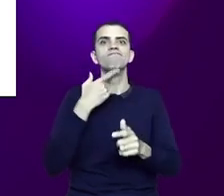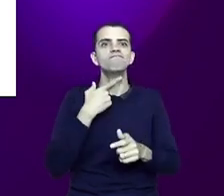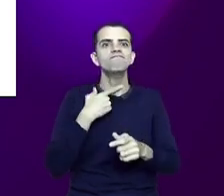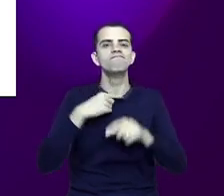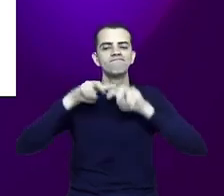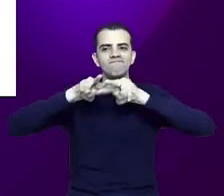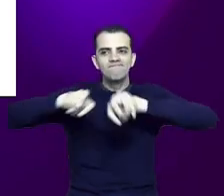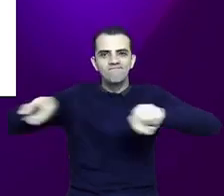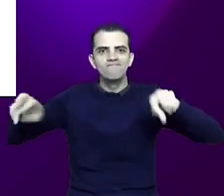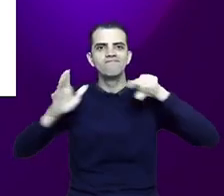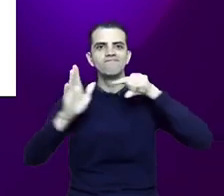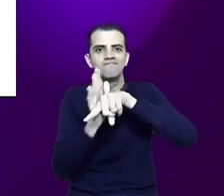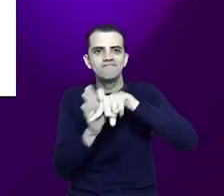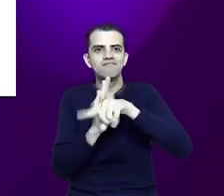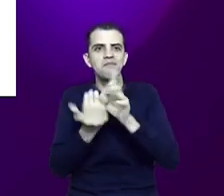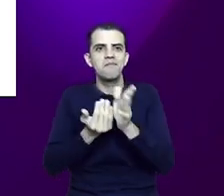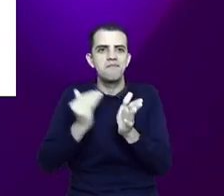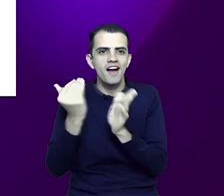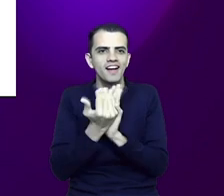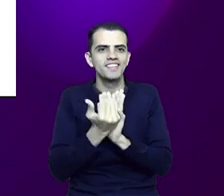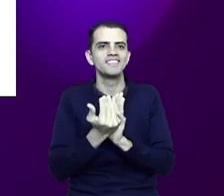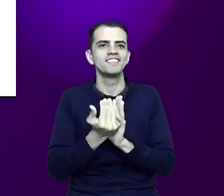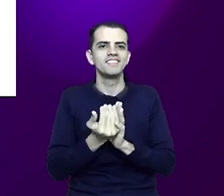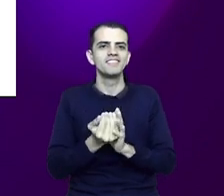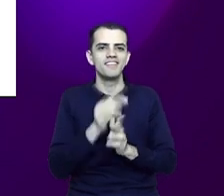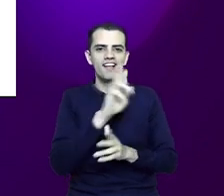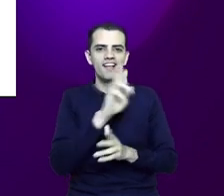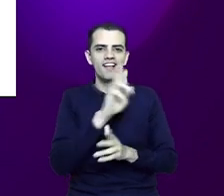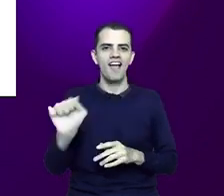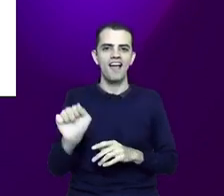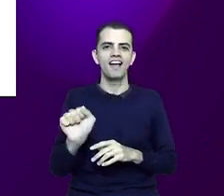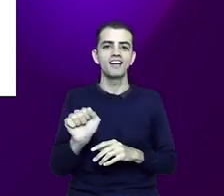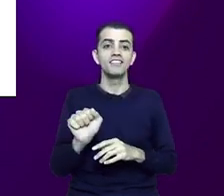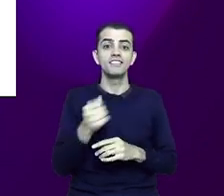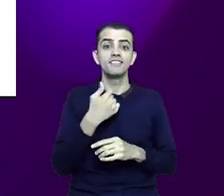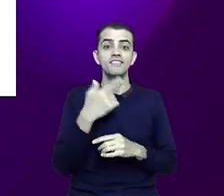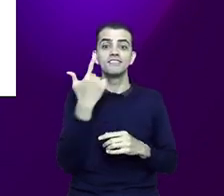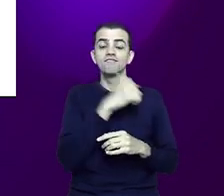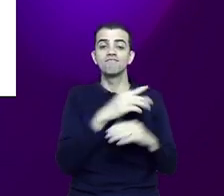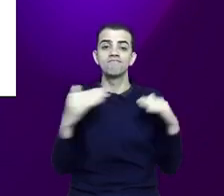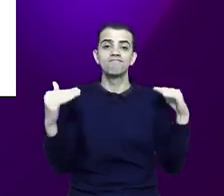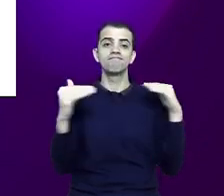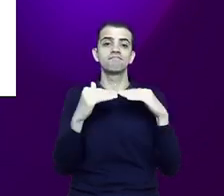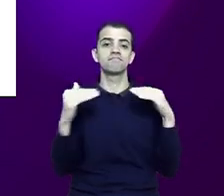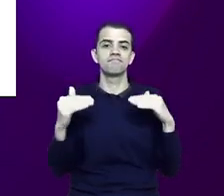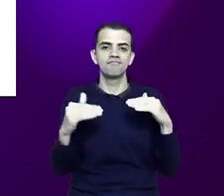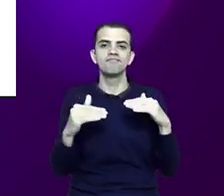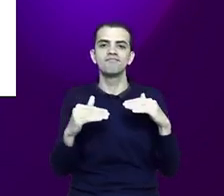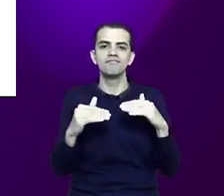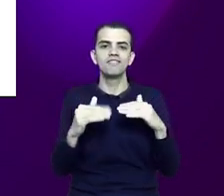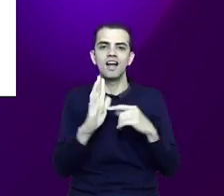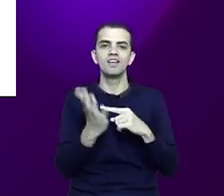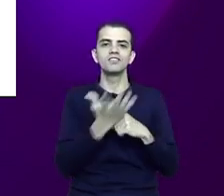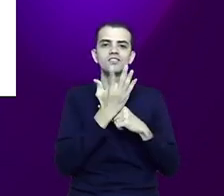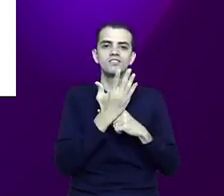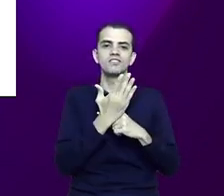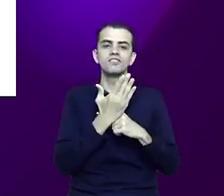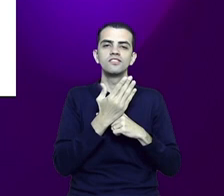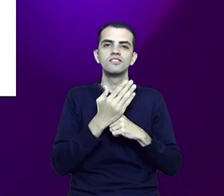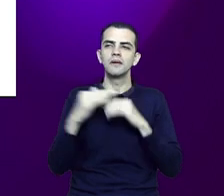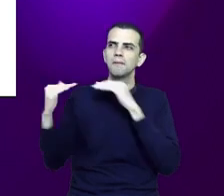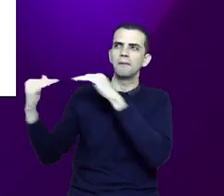vez mais sobre o assunto. A realidade aumentada apresentou uma concordância substancial entre os